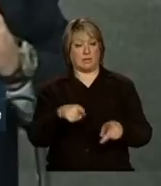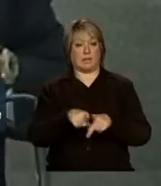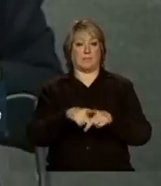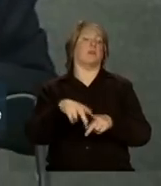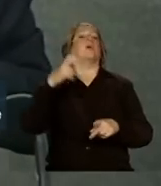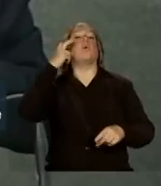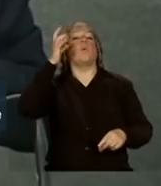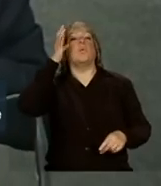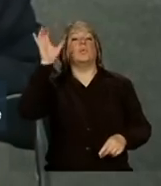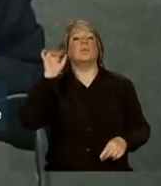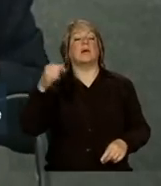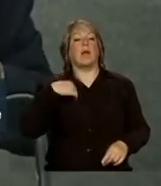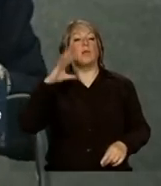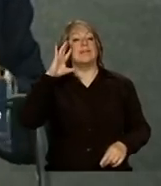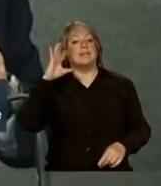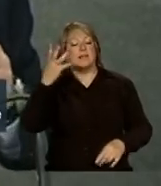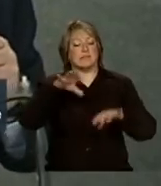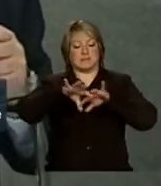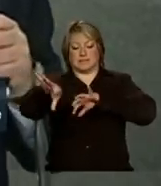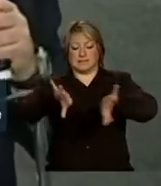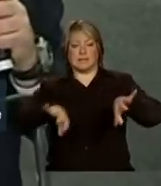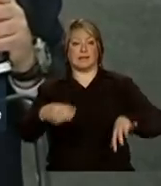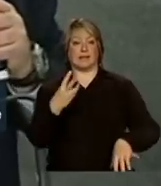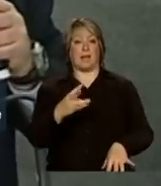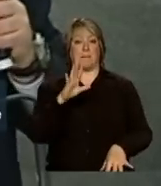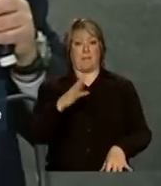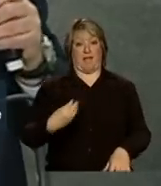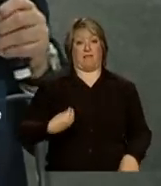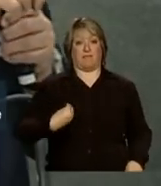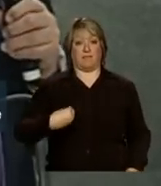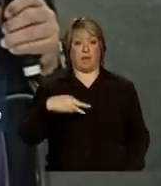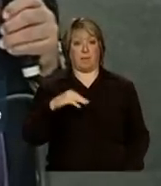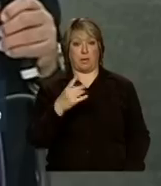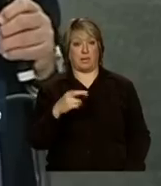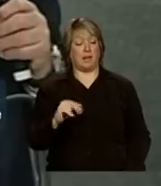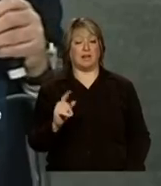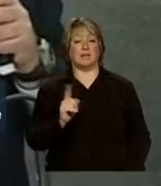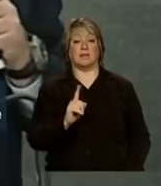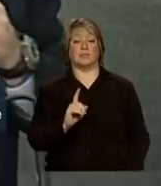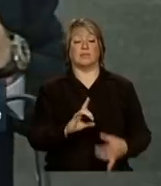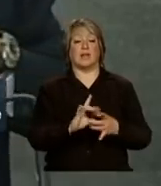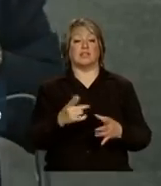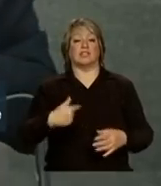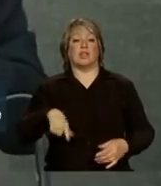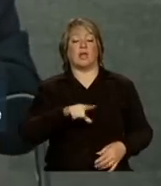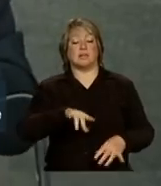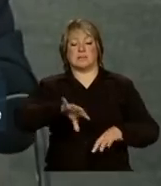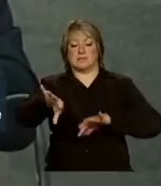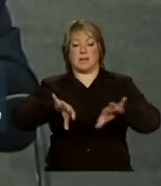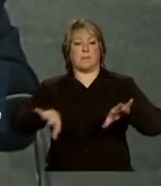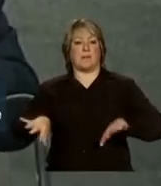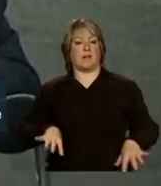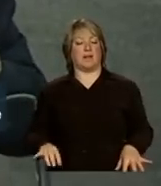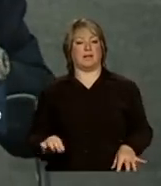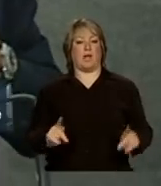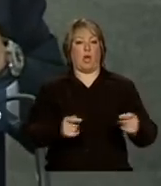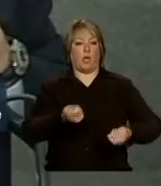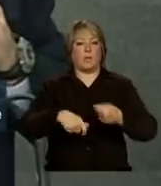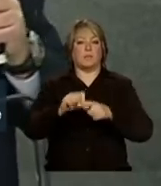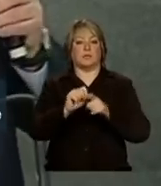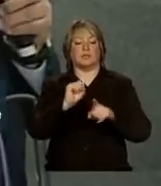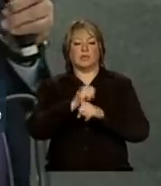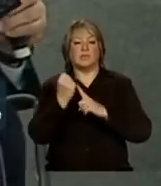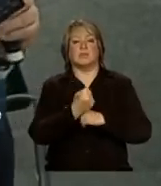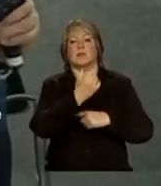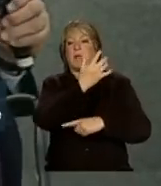separar os três mas a vida moderna não nos permite separar os três de econômico Social e Ambiental é uma coisa só